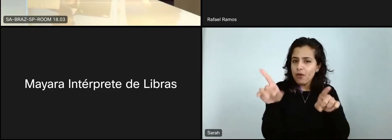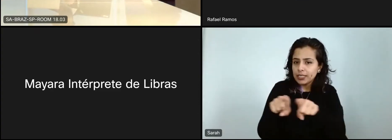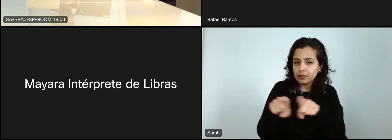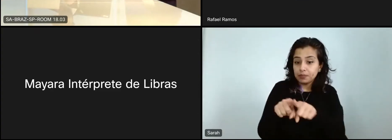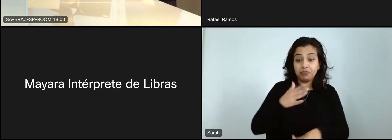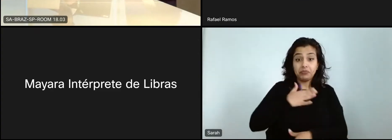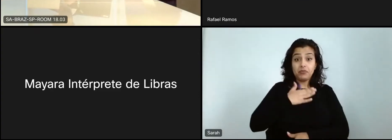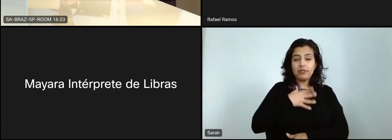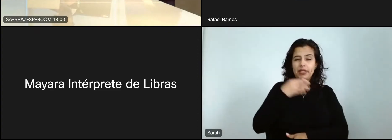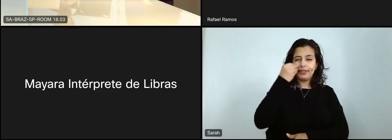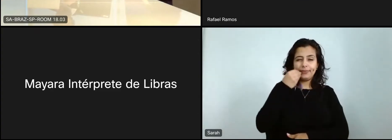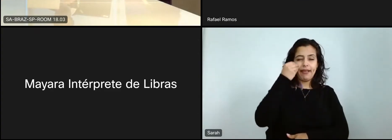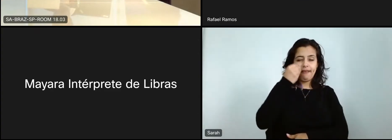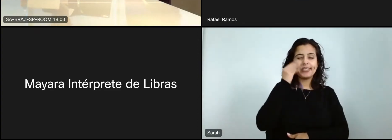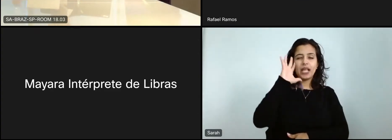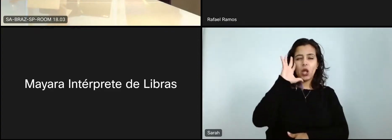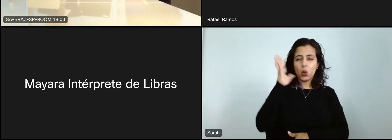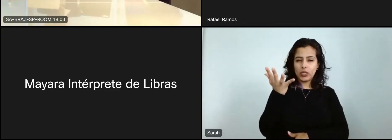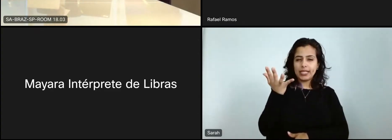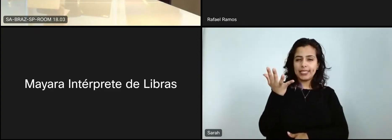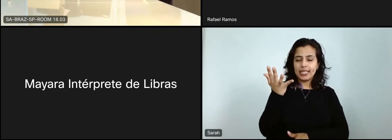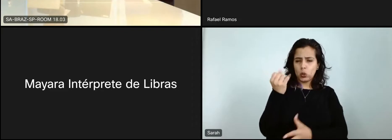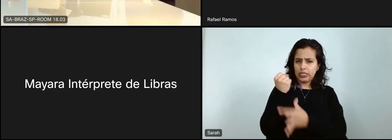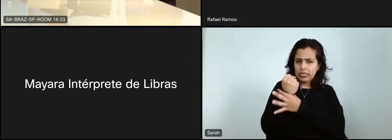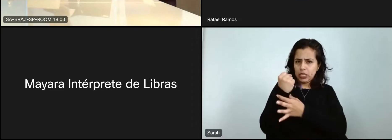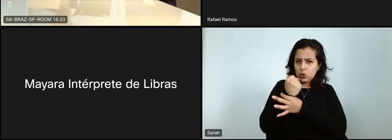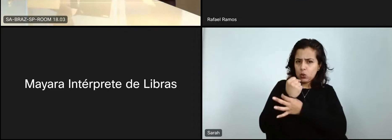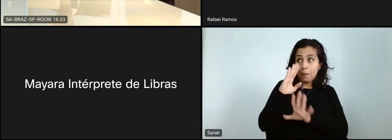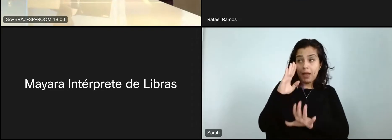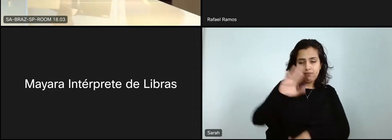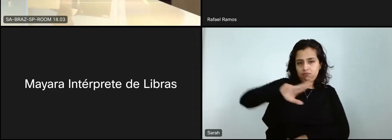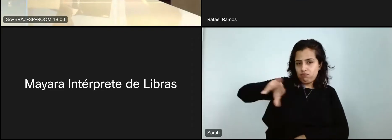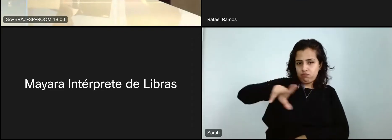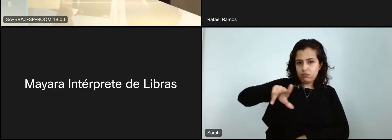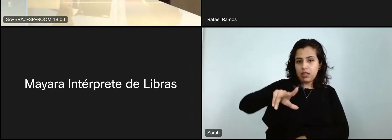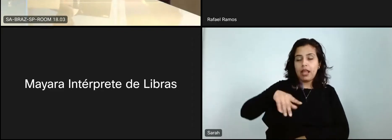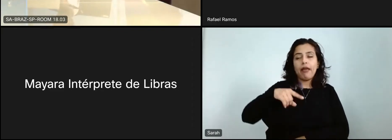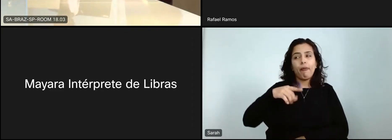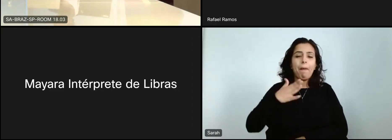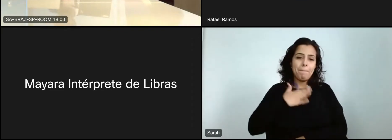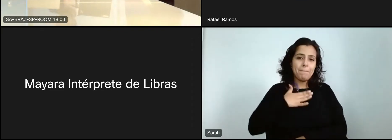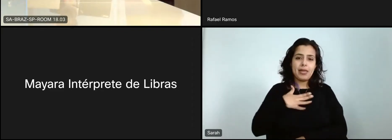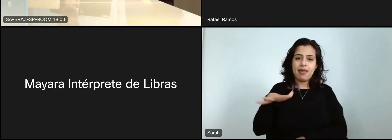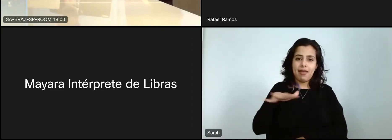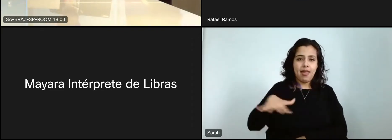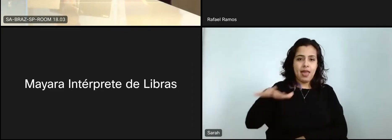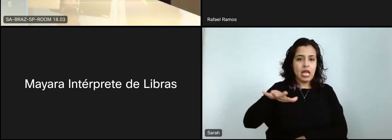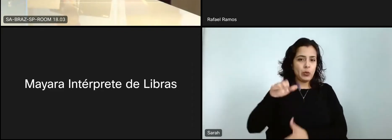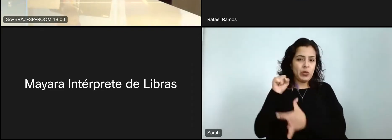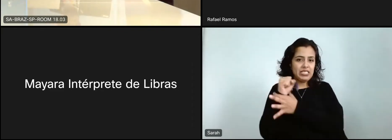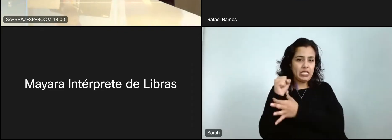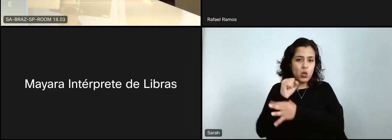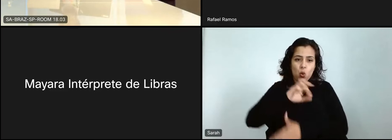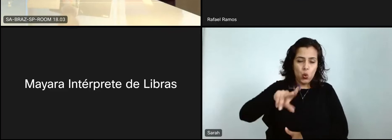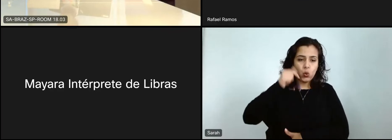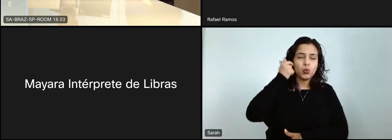trabalho não foram no mercado segurador, e o meu contato com microagressões também não. Eu acho que as